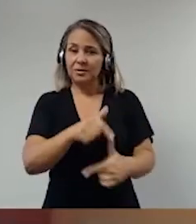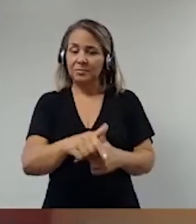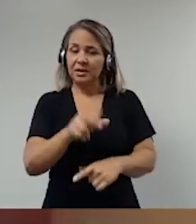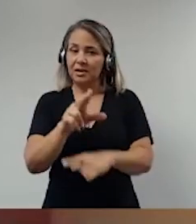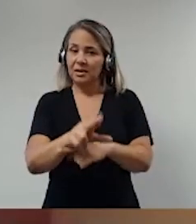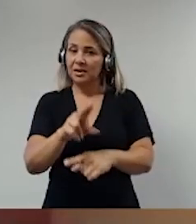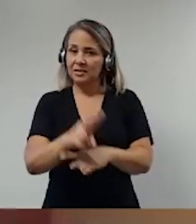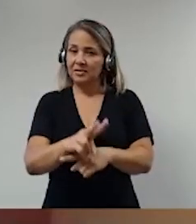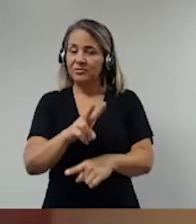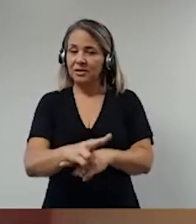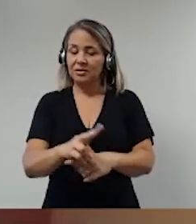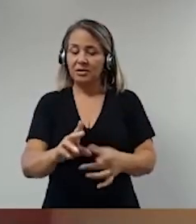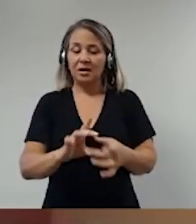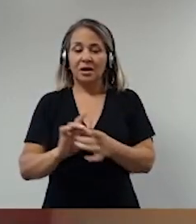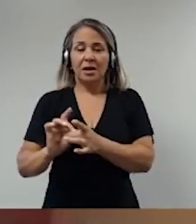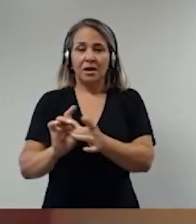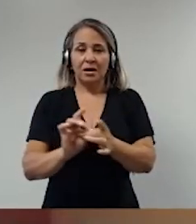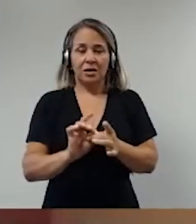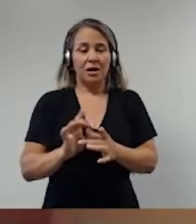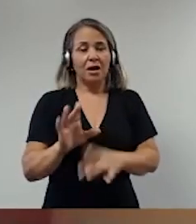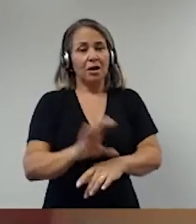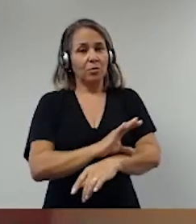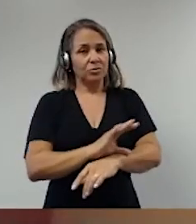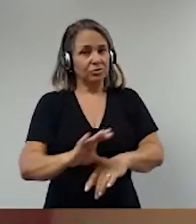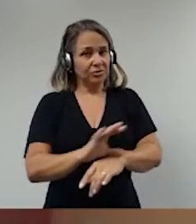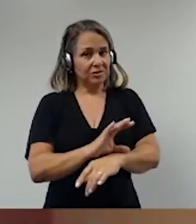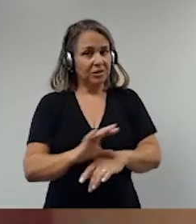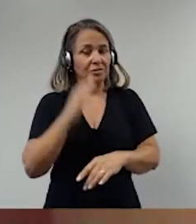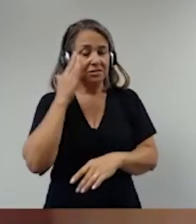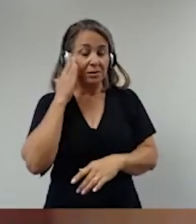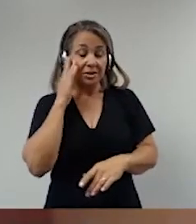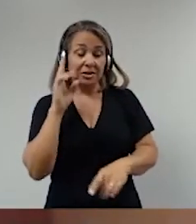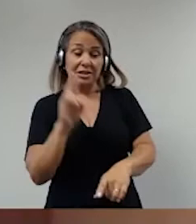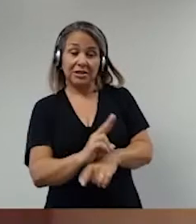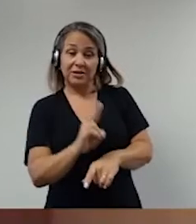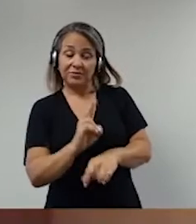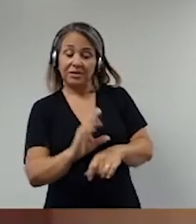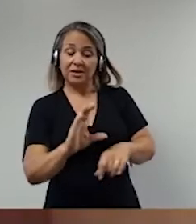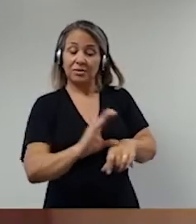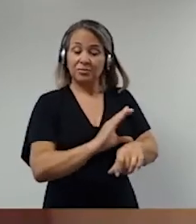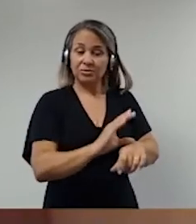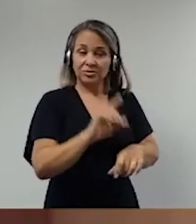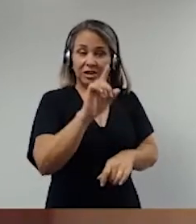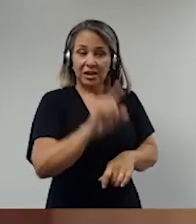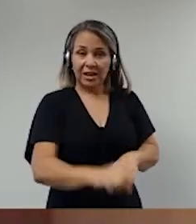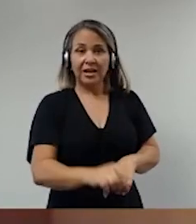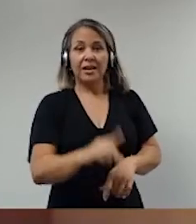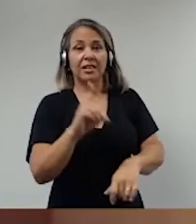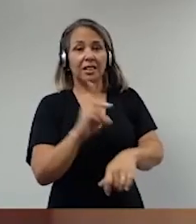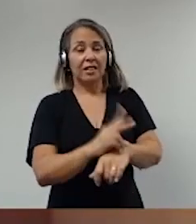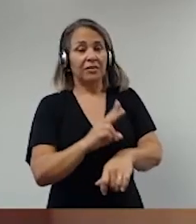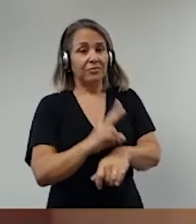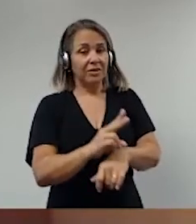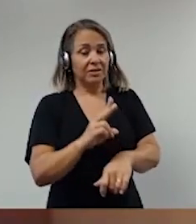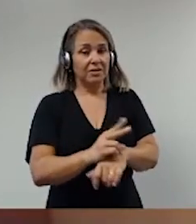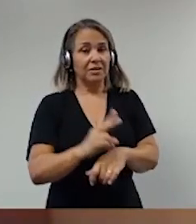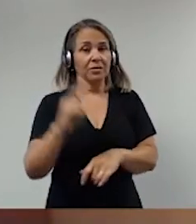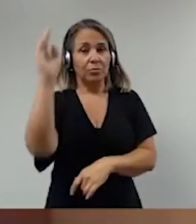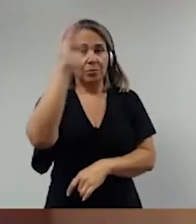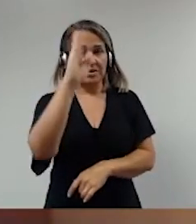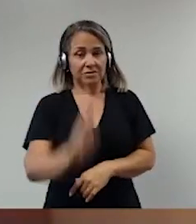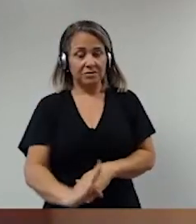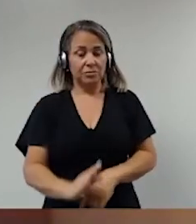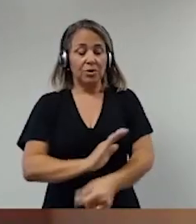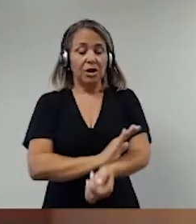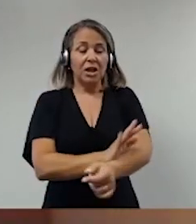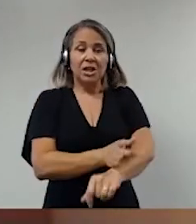da Constituição, entendendo que defender a Constituição é defender, portanto, um país em que o racismo,